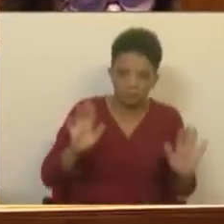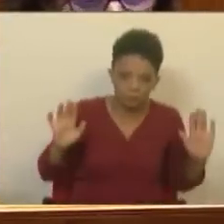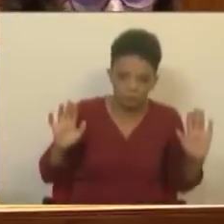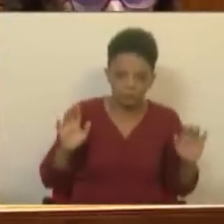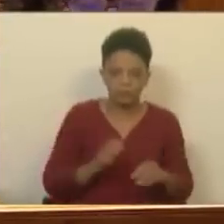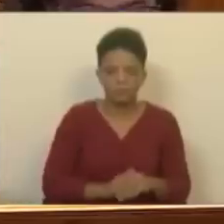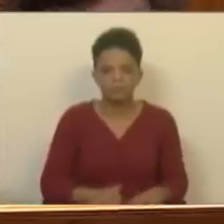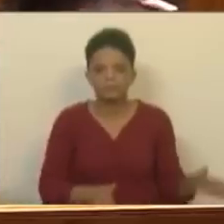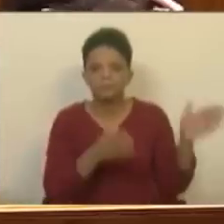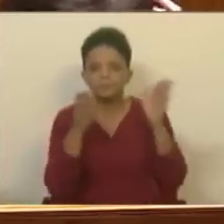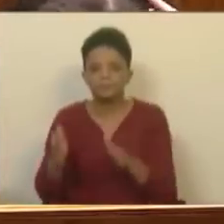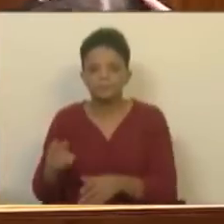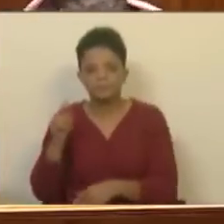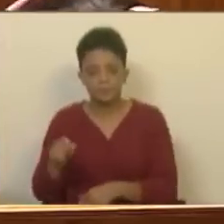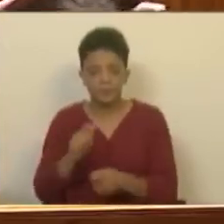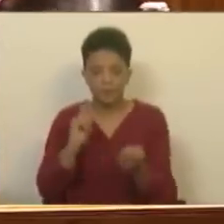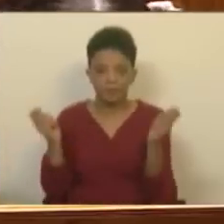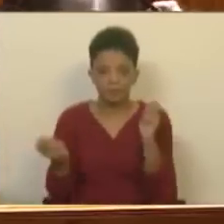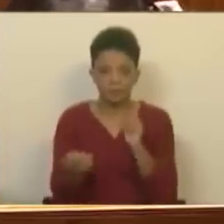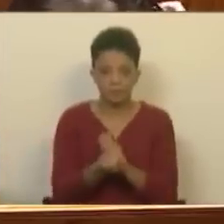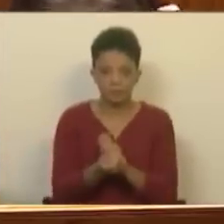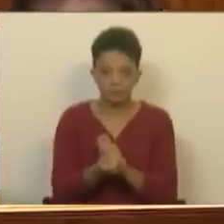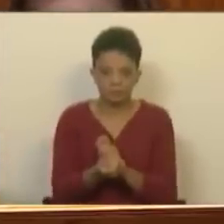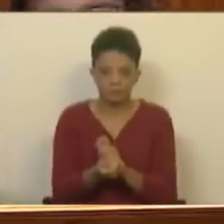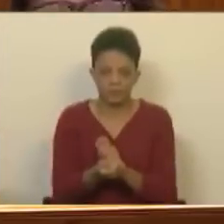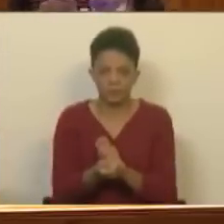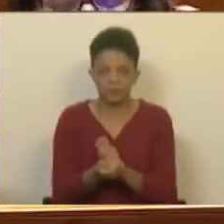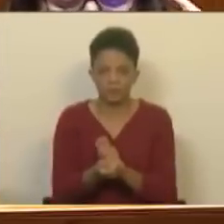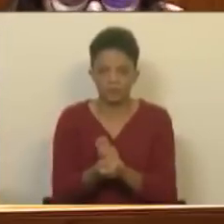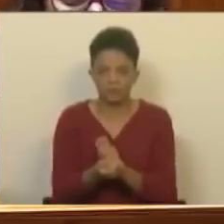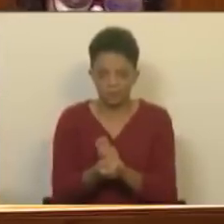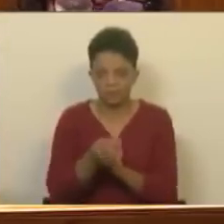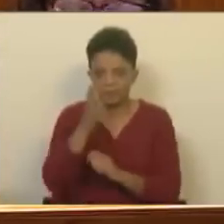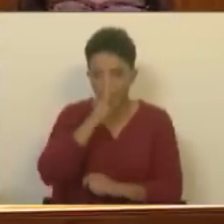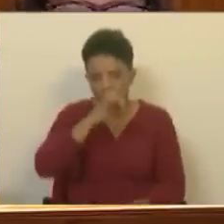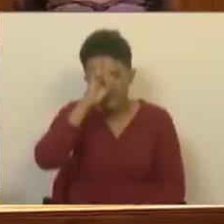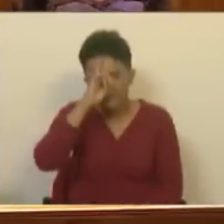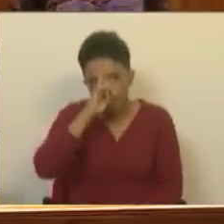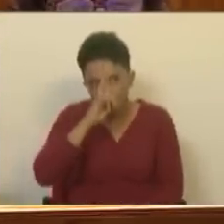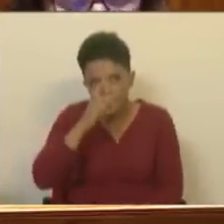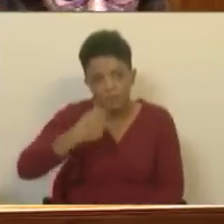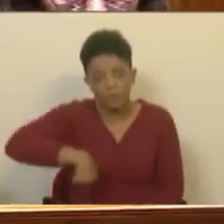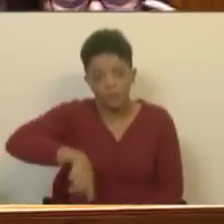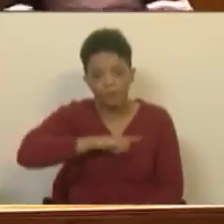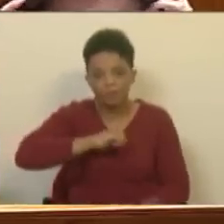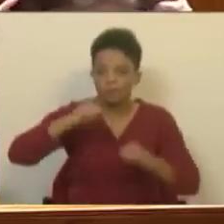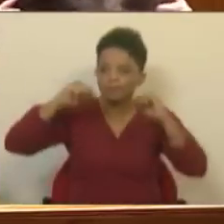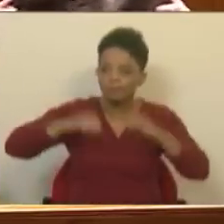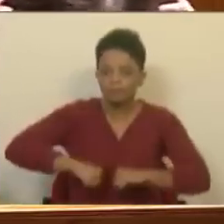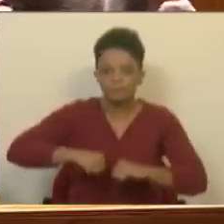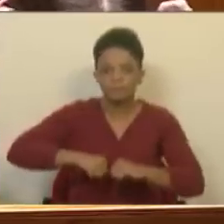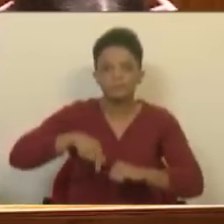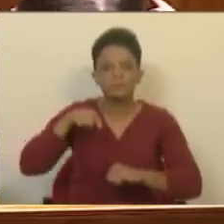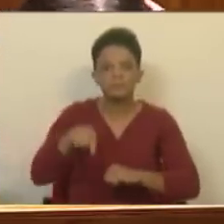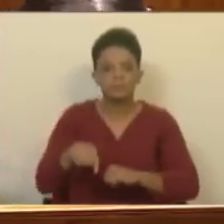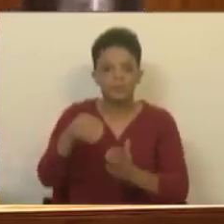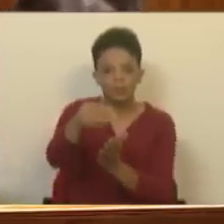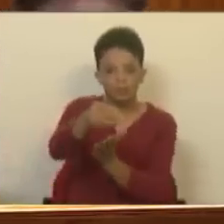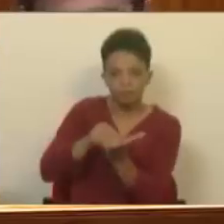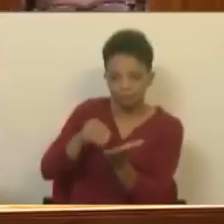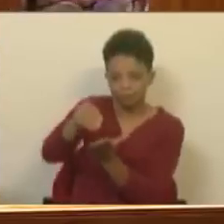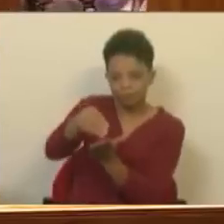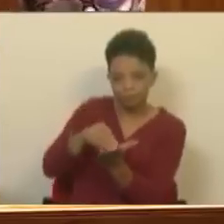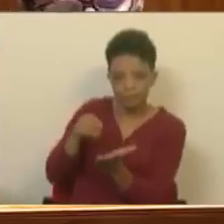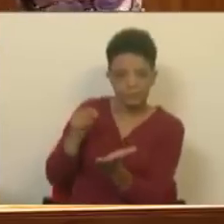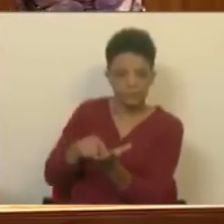relativamente alteração do Código Penal se memória não me falha chegarmos mesmo acordar numa redação que era uma